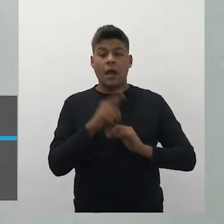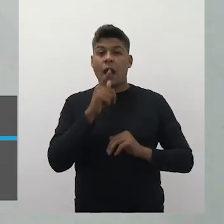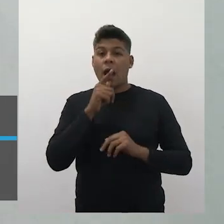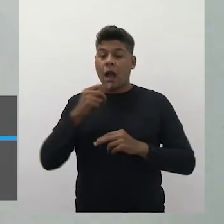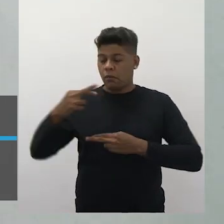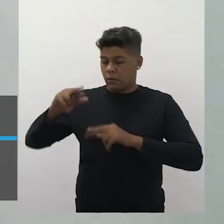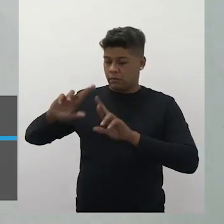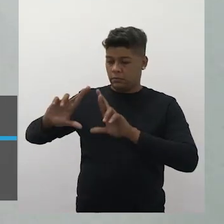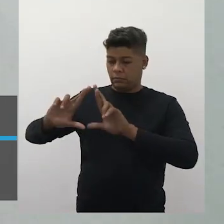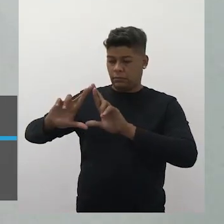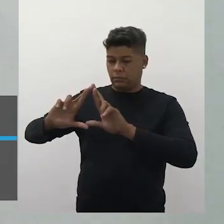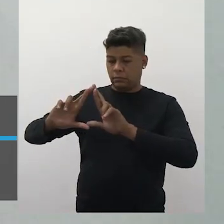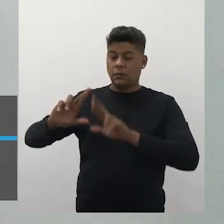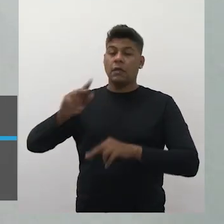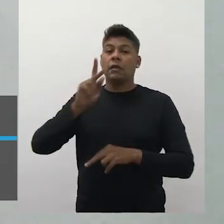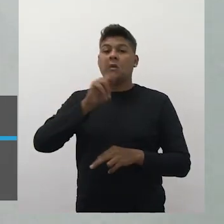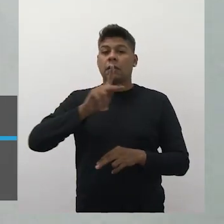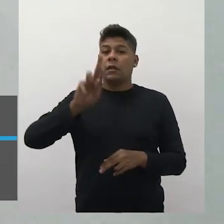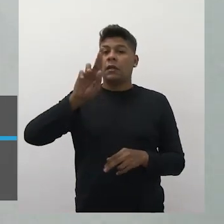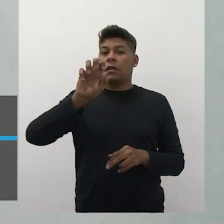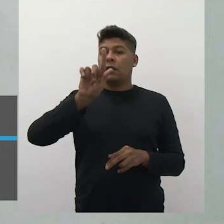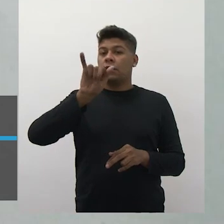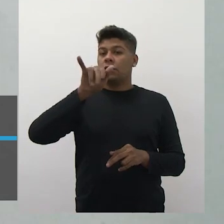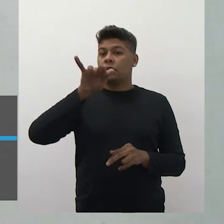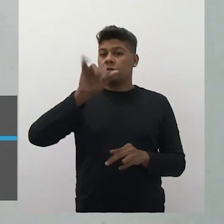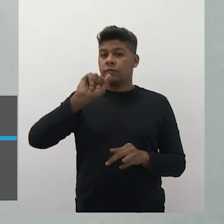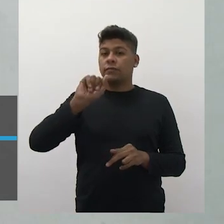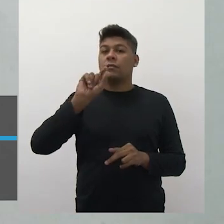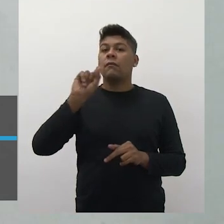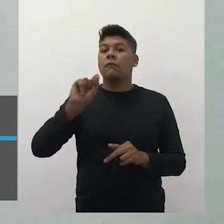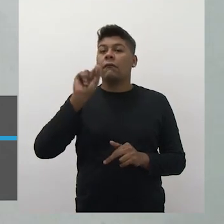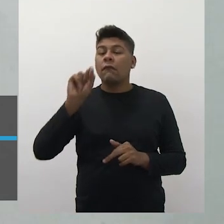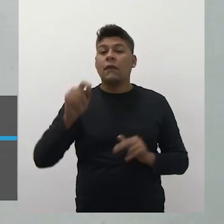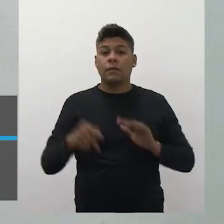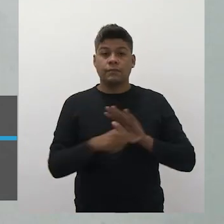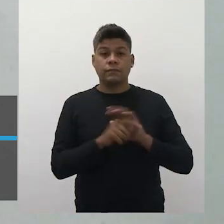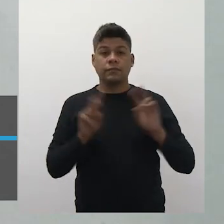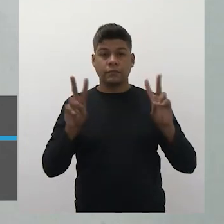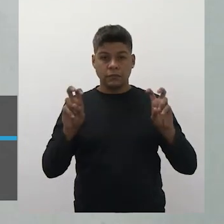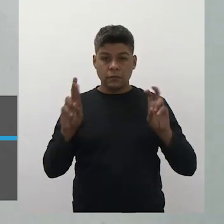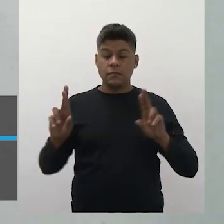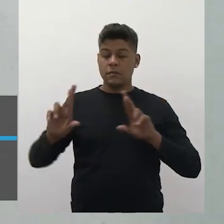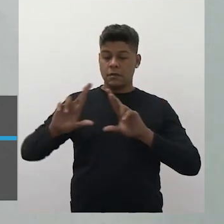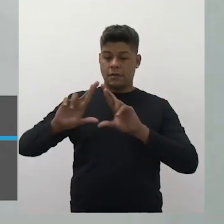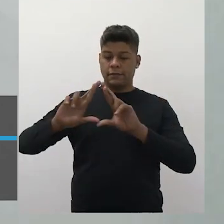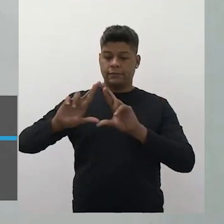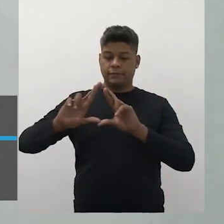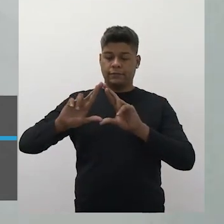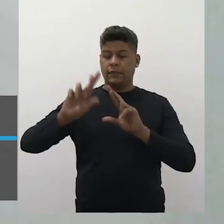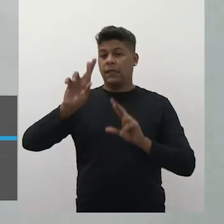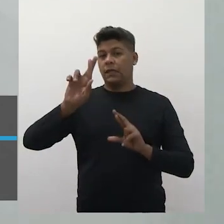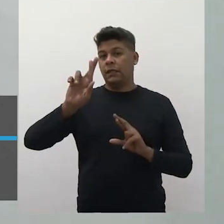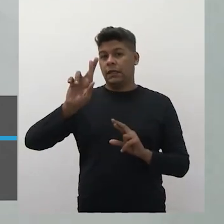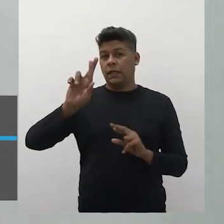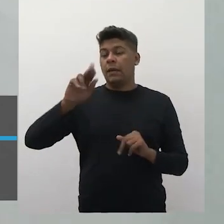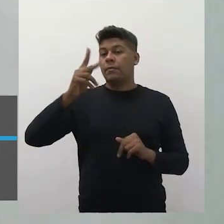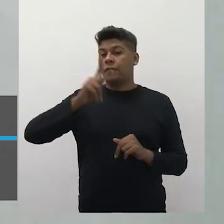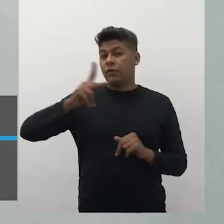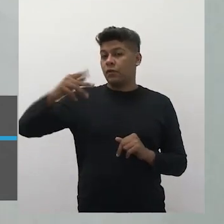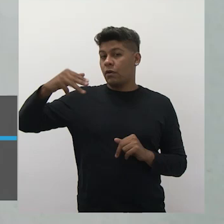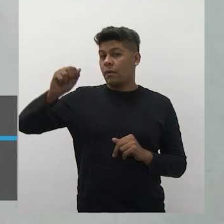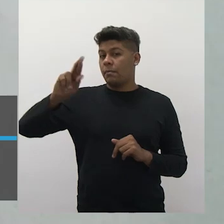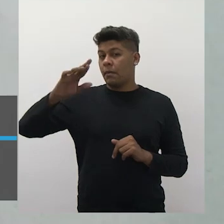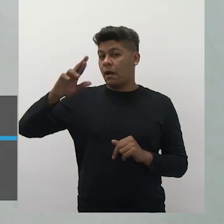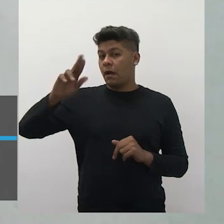água, a professora Regina trabalhar sobre a temática reciclagem, professora Márcia sobre